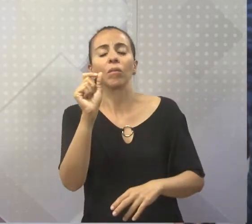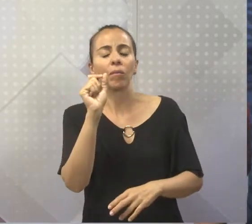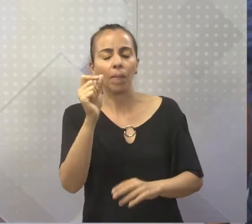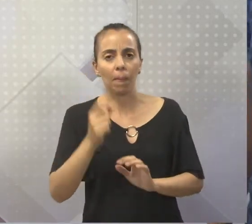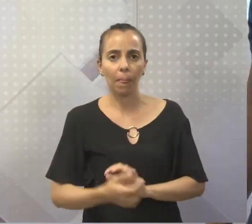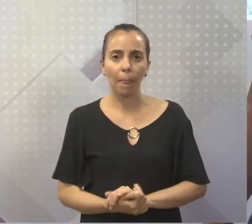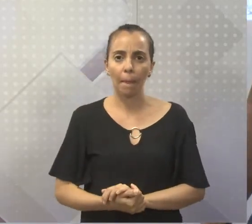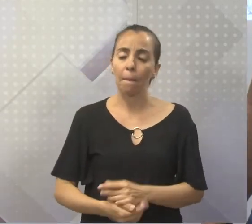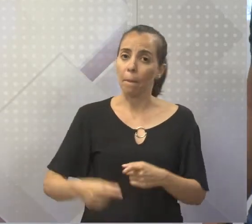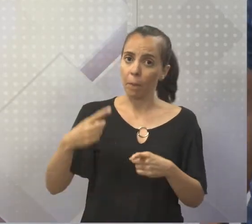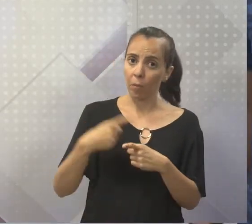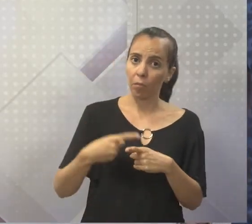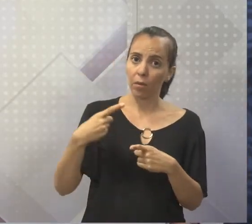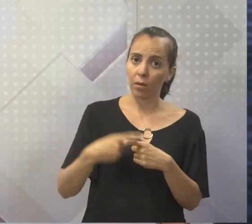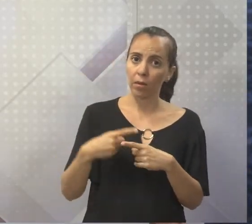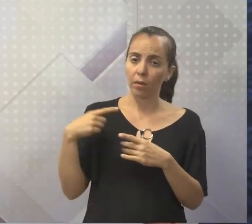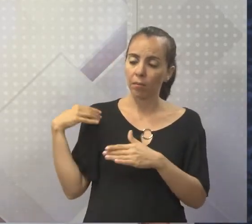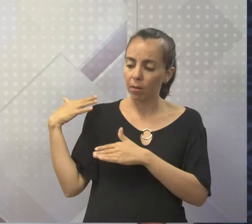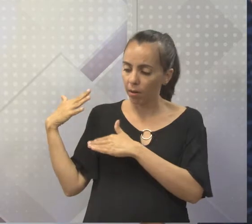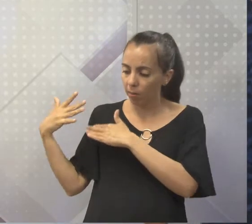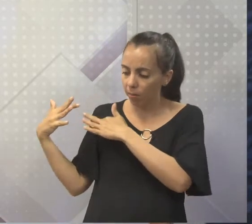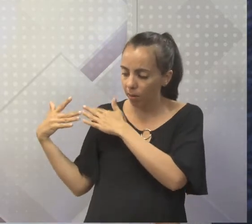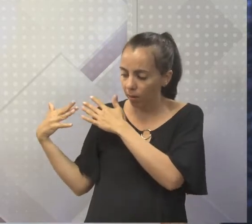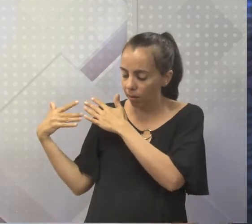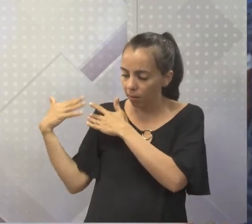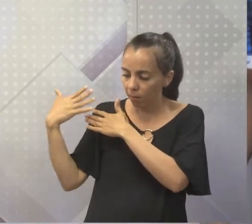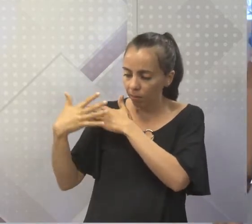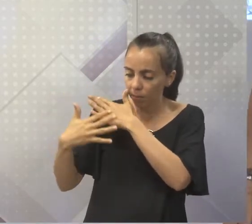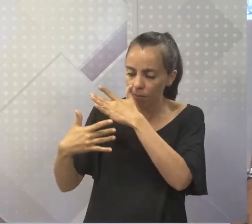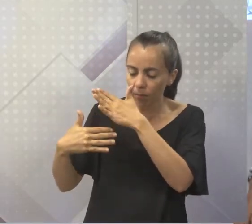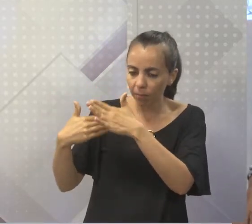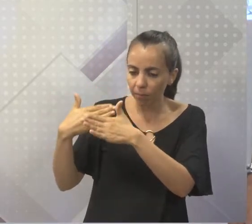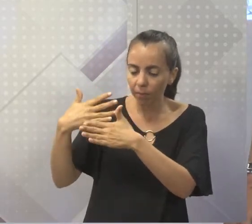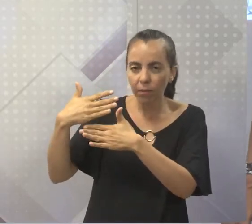ganhou um status de